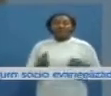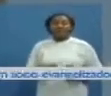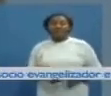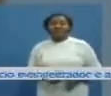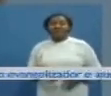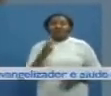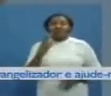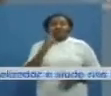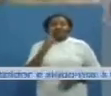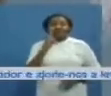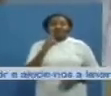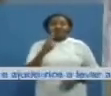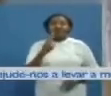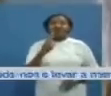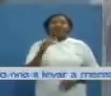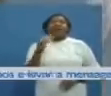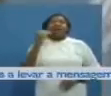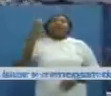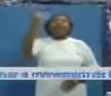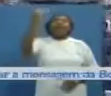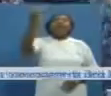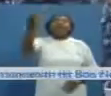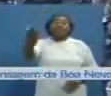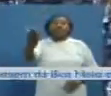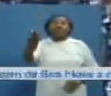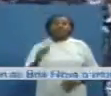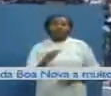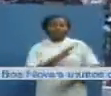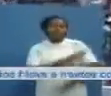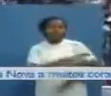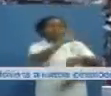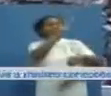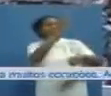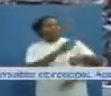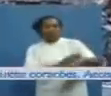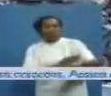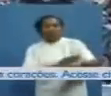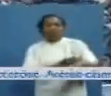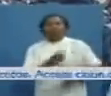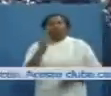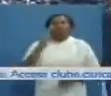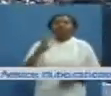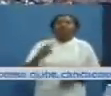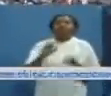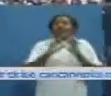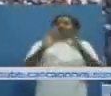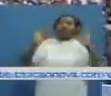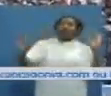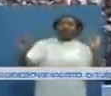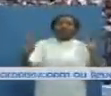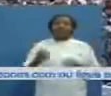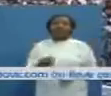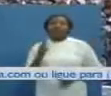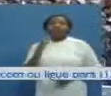Paraná a hora se é ele que nos defende peças